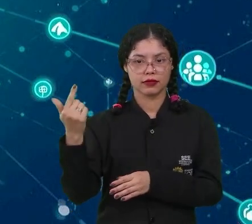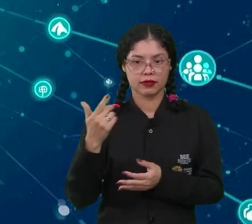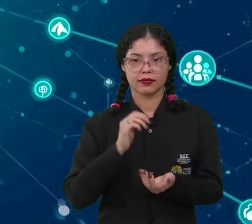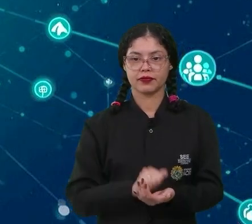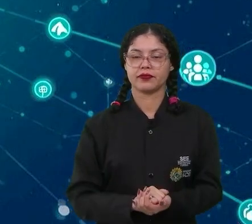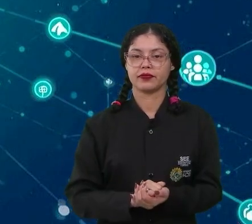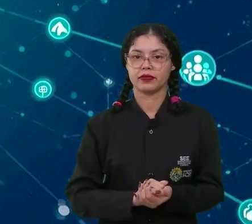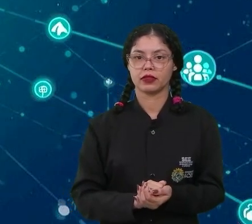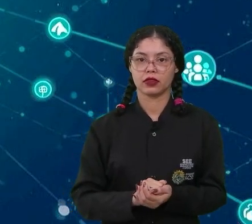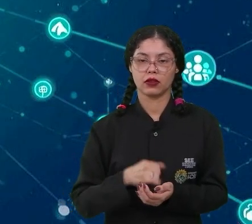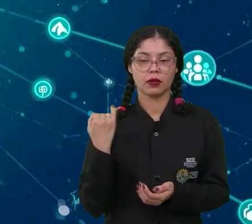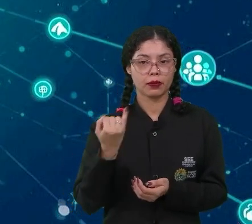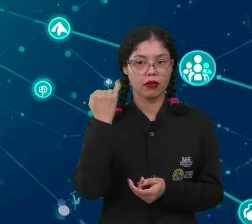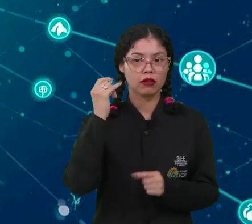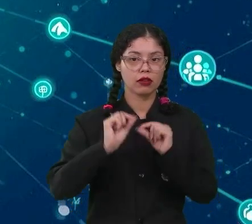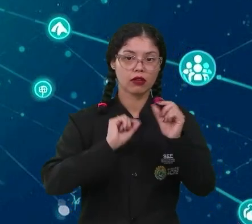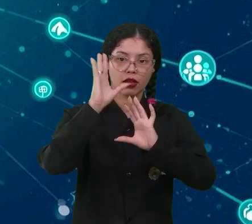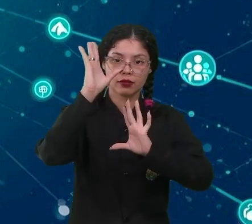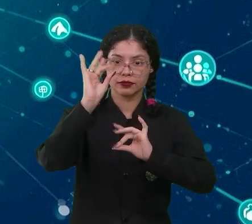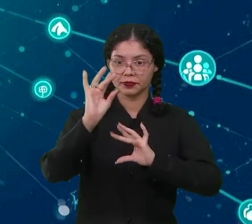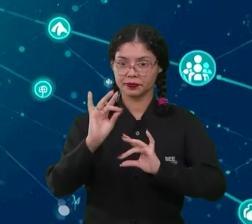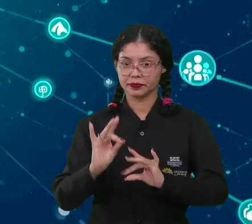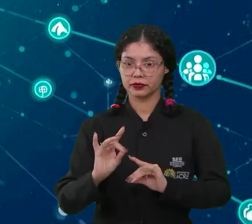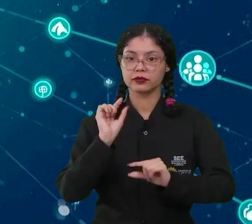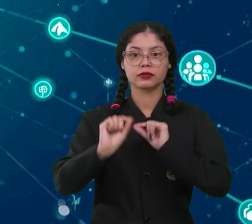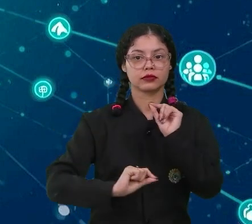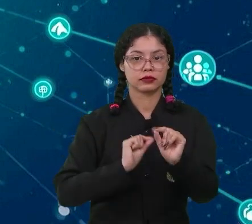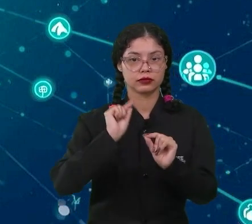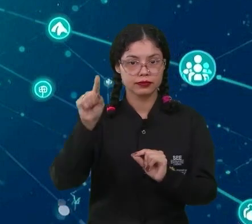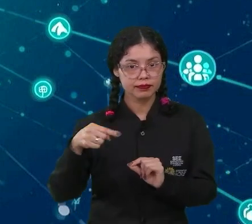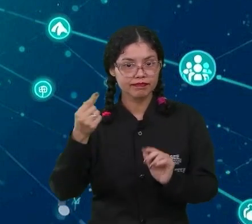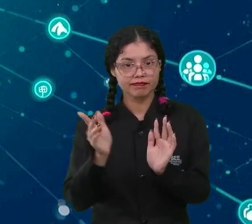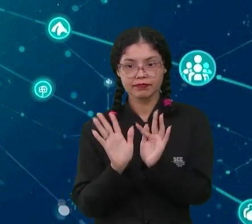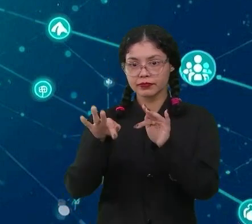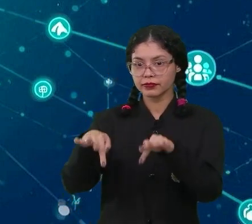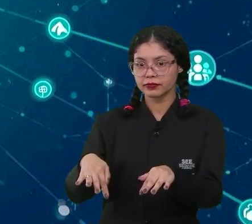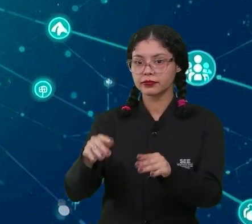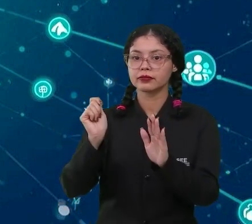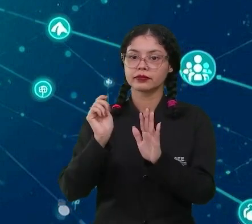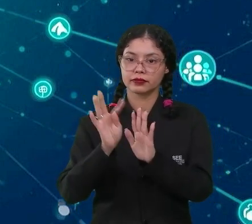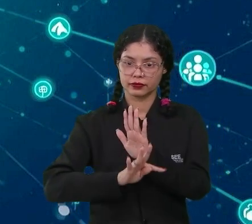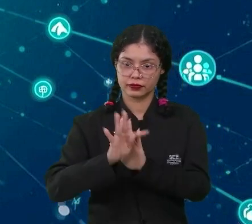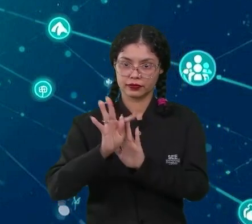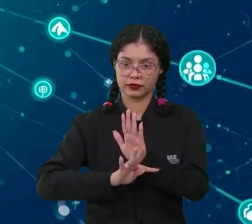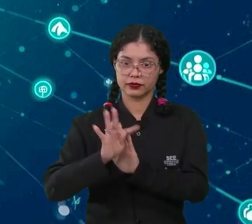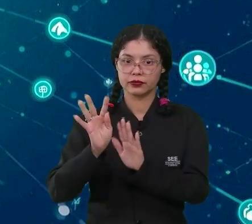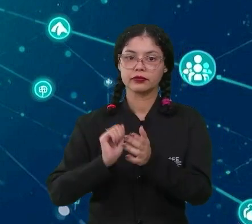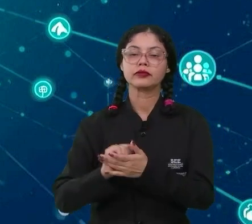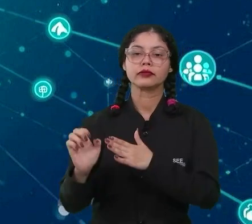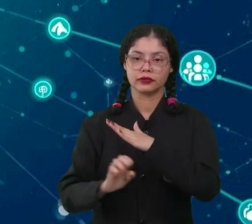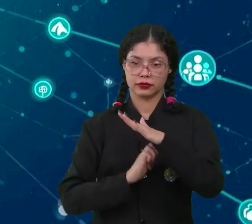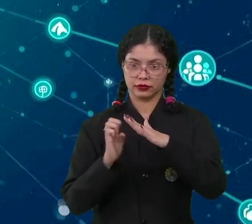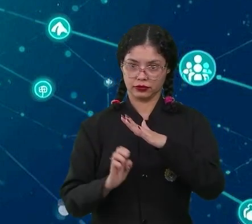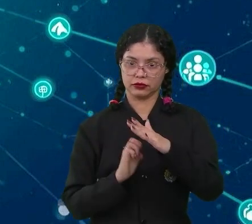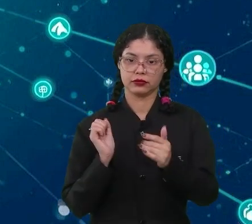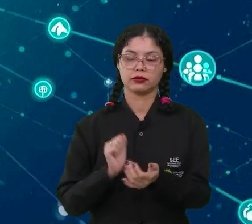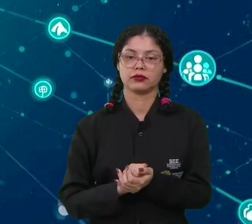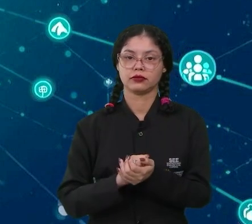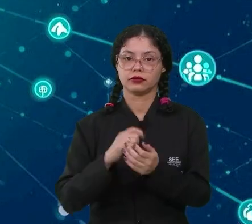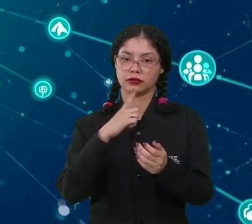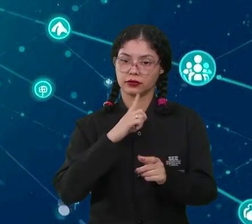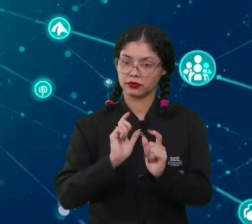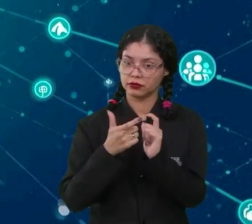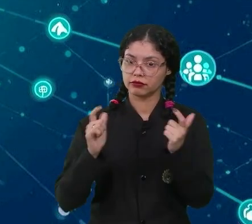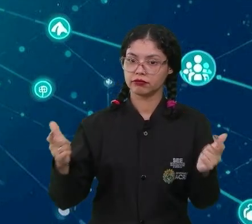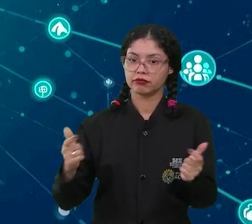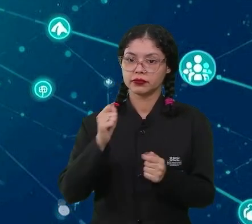O importante é destacar aquilo que eu falei no finalzinho do texto. Essas empresas, elas têm aí